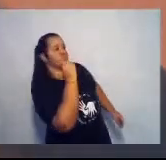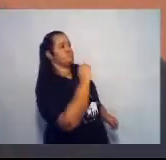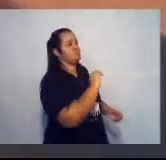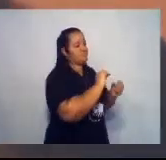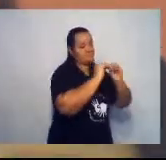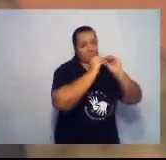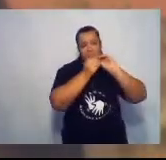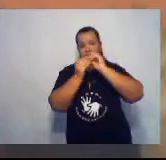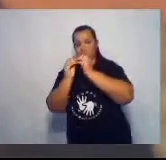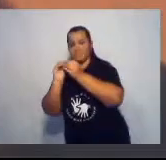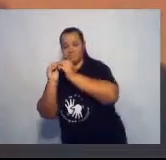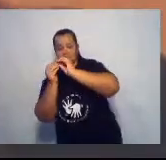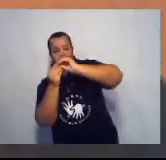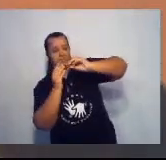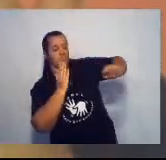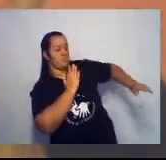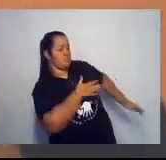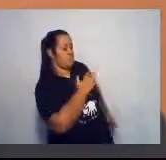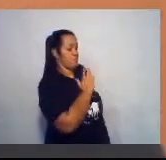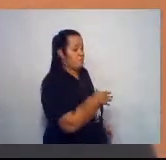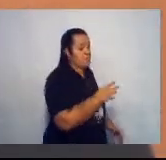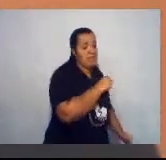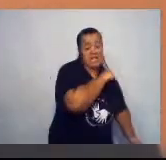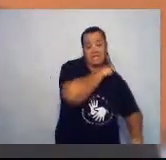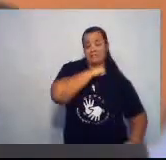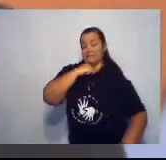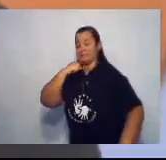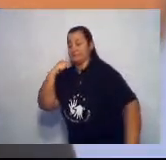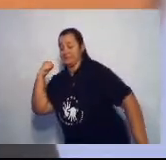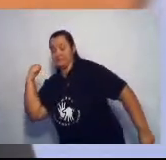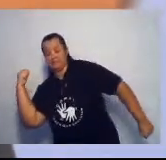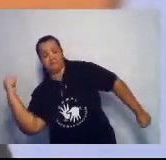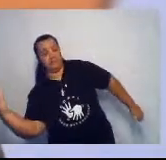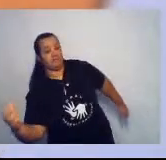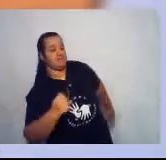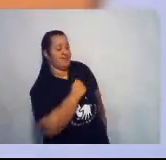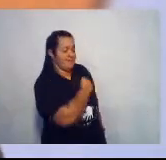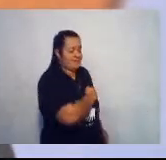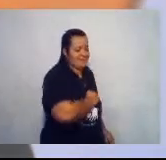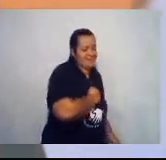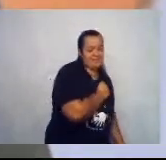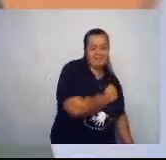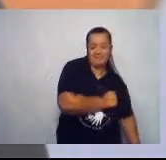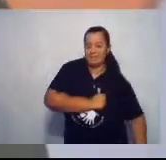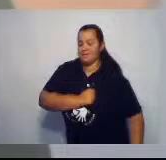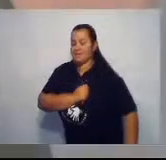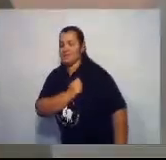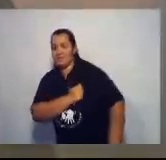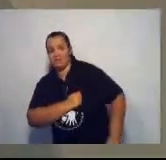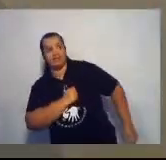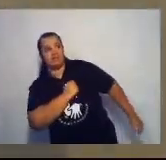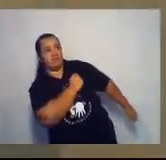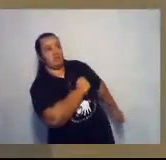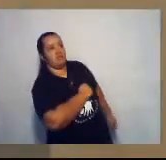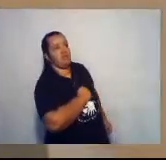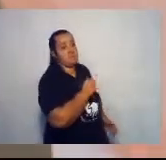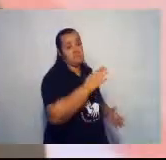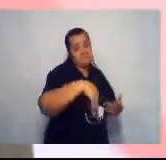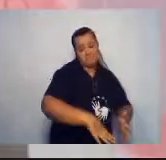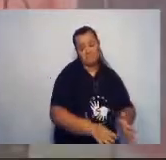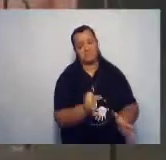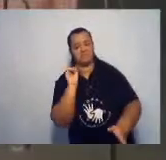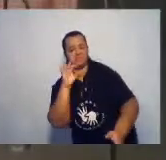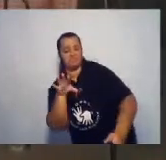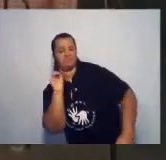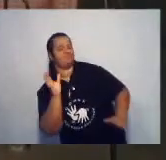boca. Você deu corda e o coração entrou na boca. A minha saudade já tinha